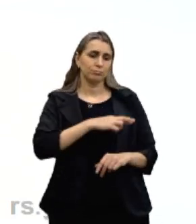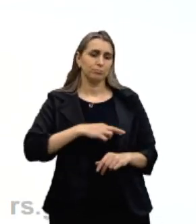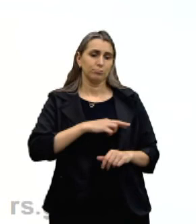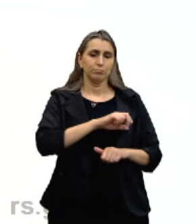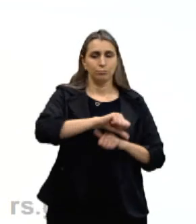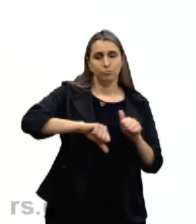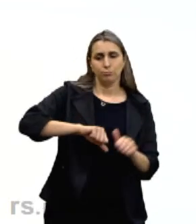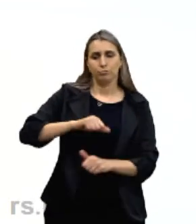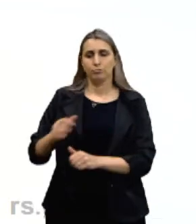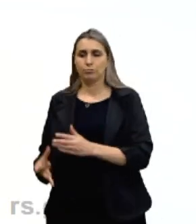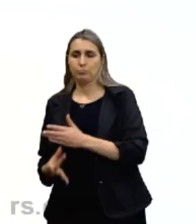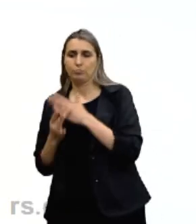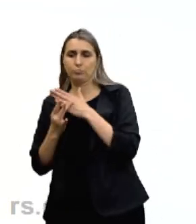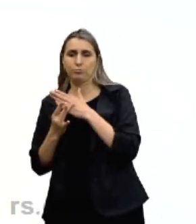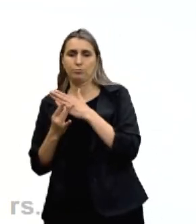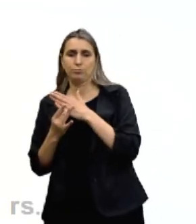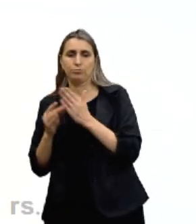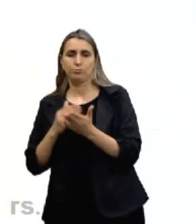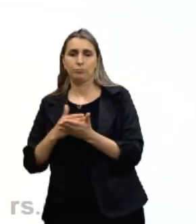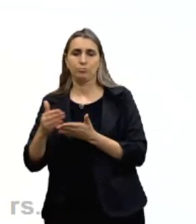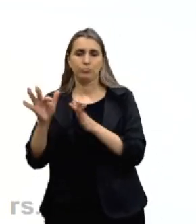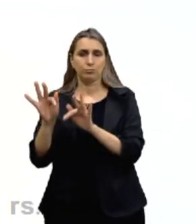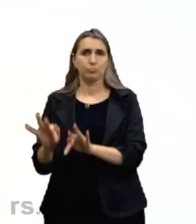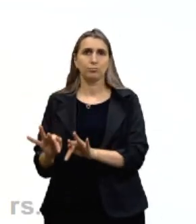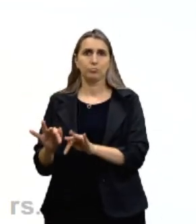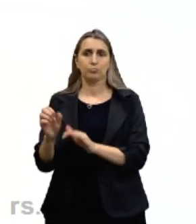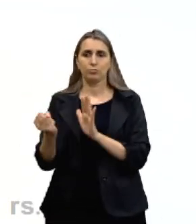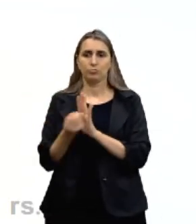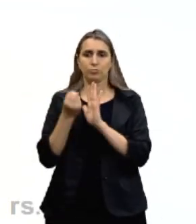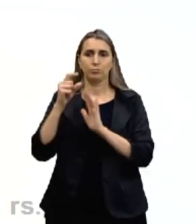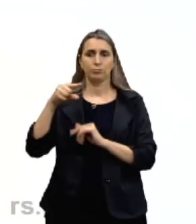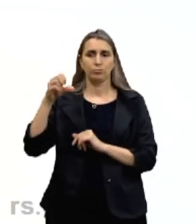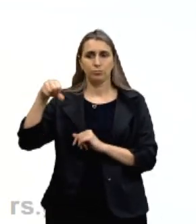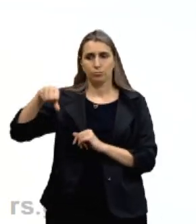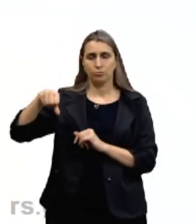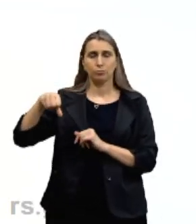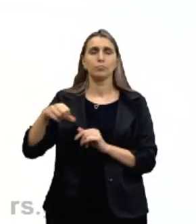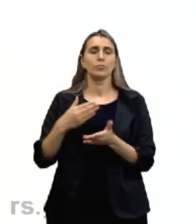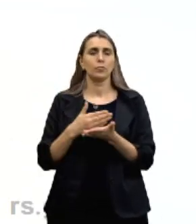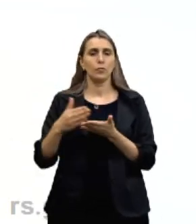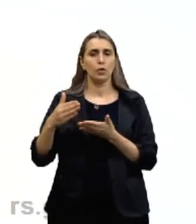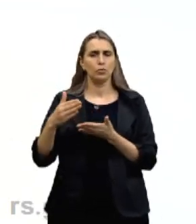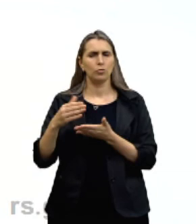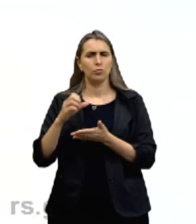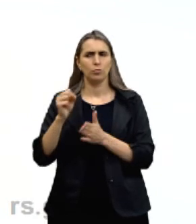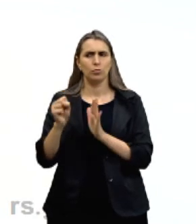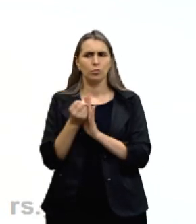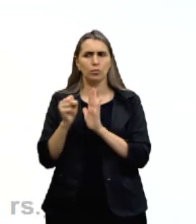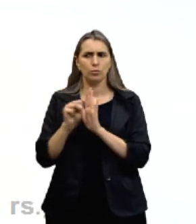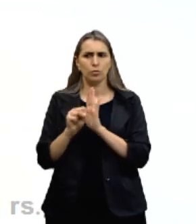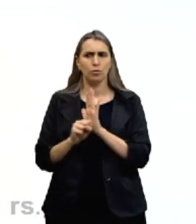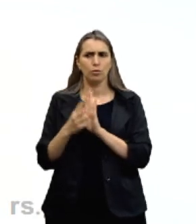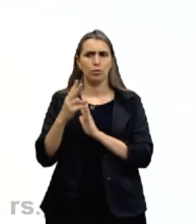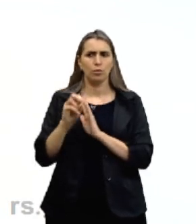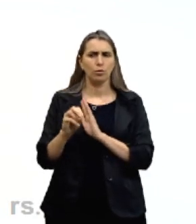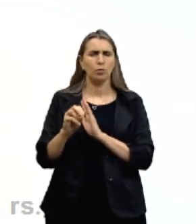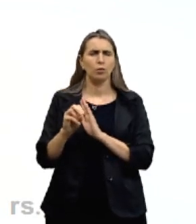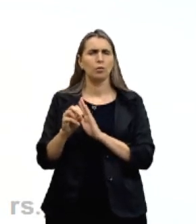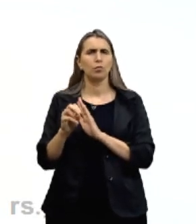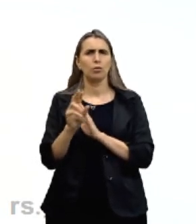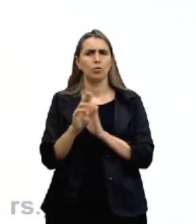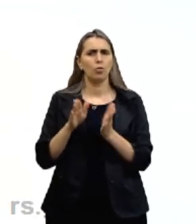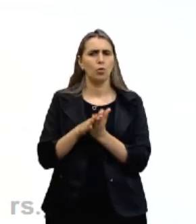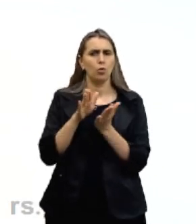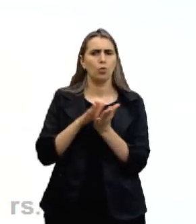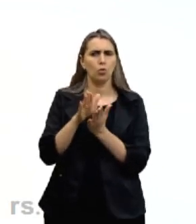o realismo o realismo ele começa ali no final do século 19 e começo do século 20 justamente com a